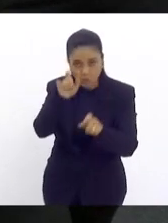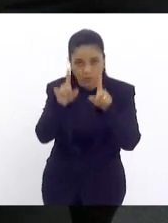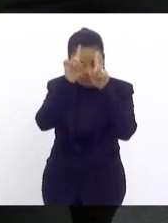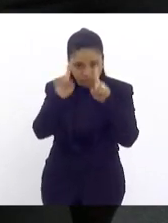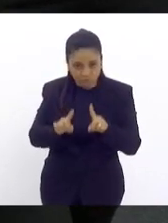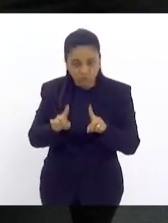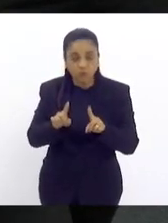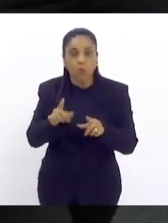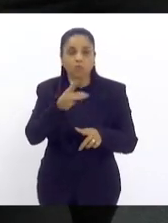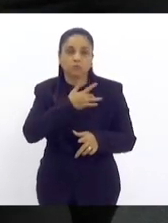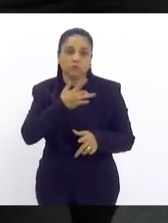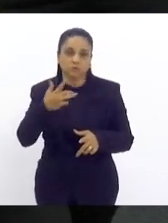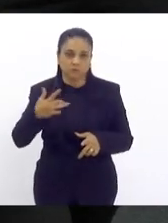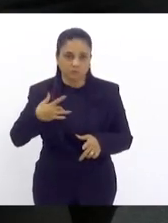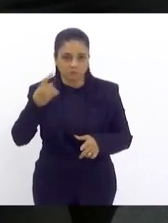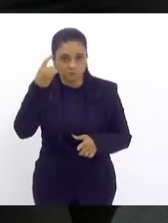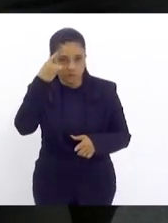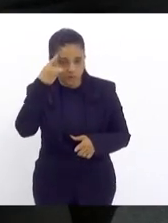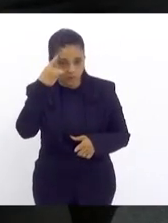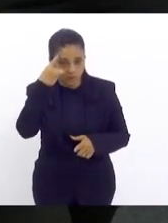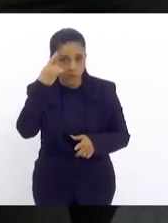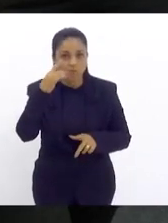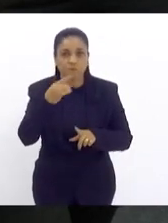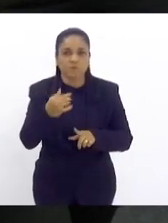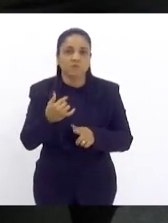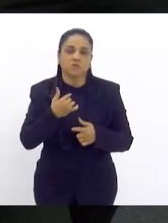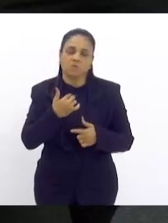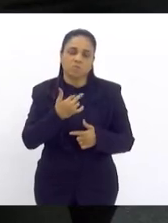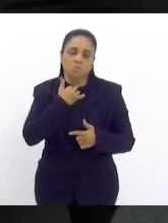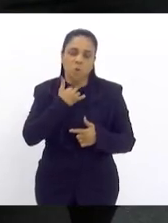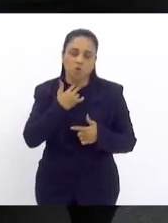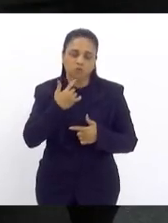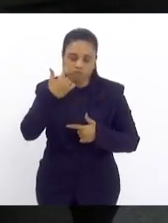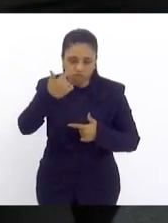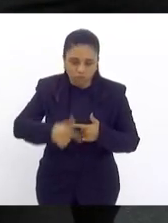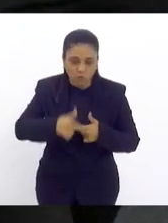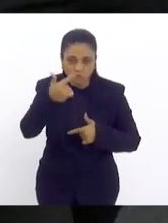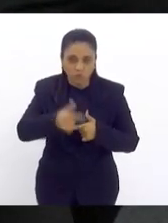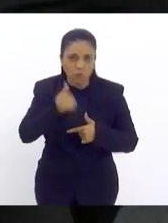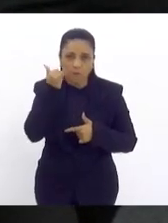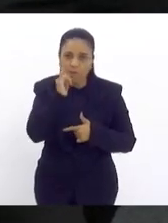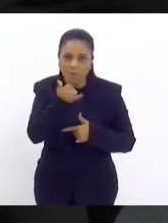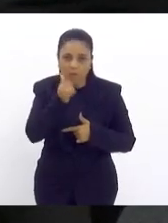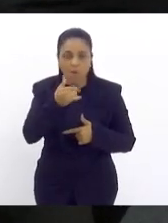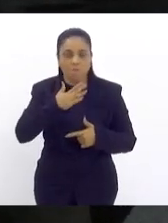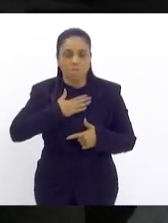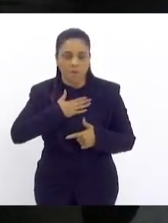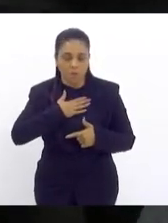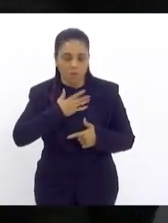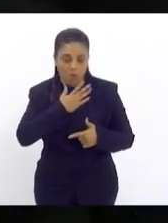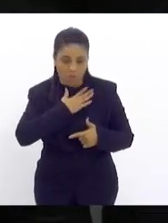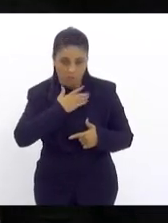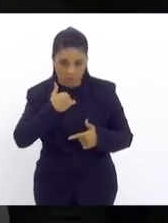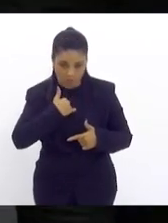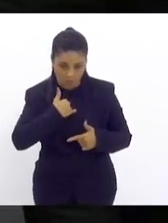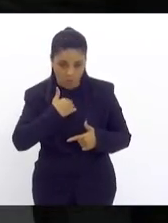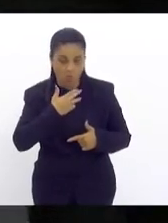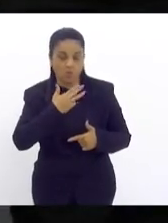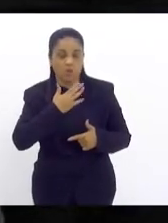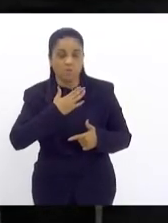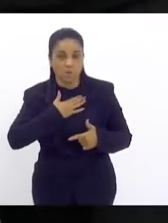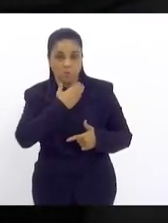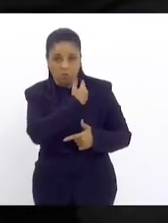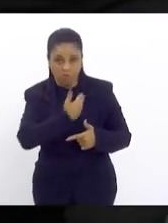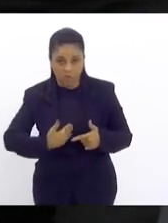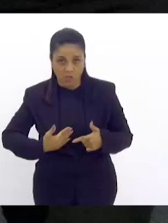de saúde mental não vamos mais reproduzir esse estereótipo tanto eu quanto nosso governo estamos abertos ao diálogo eu